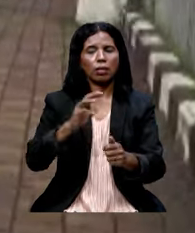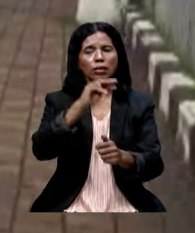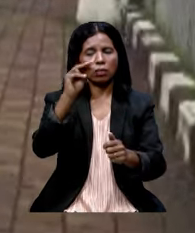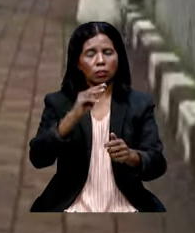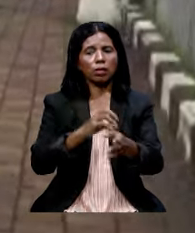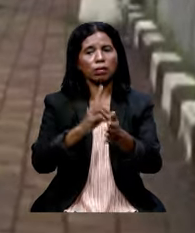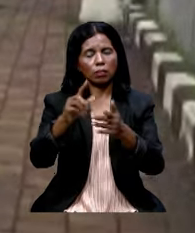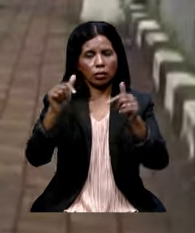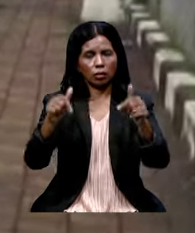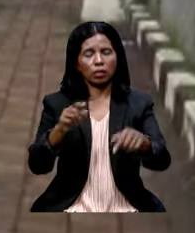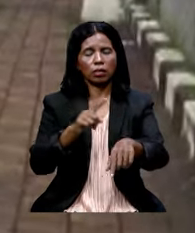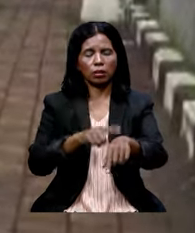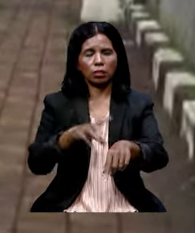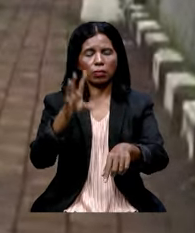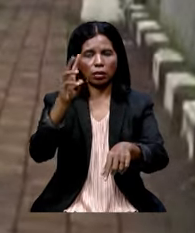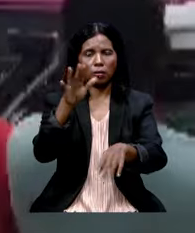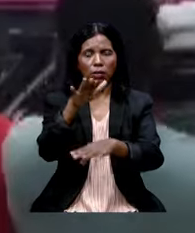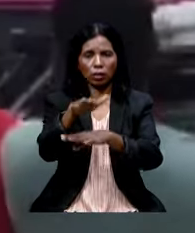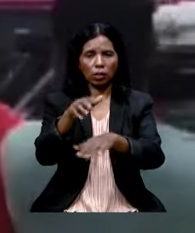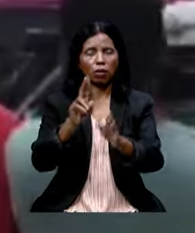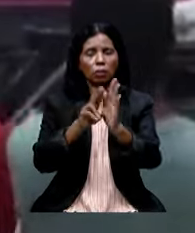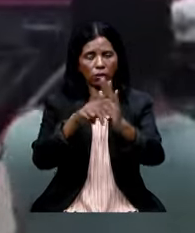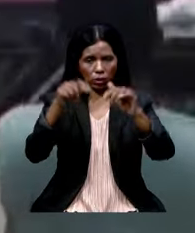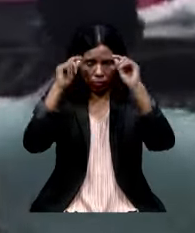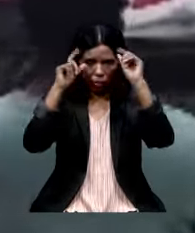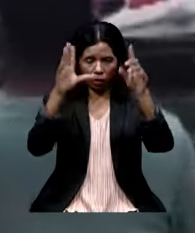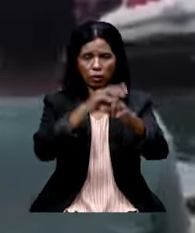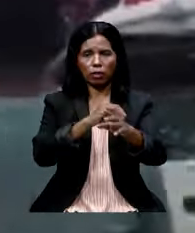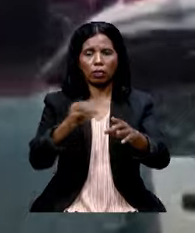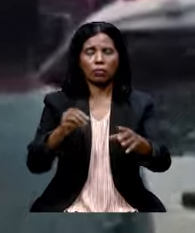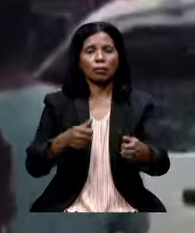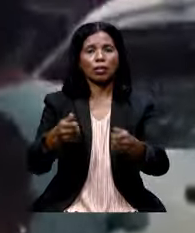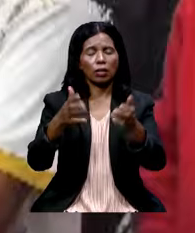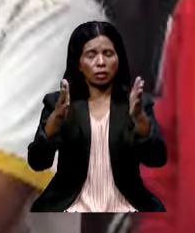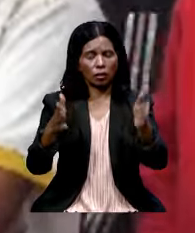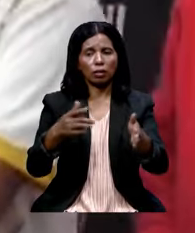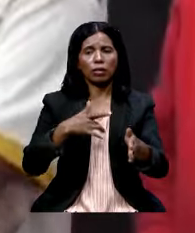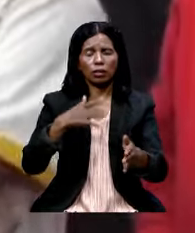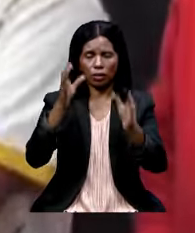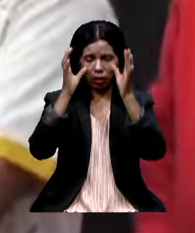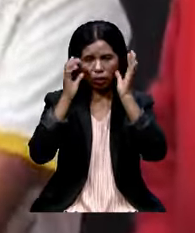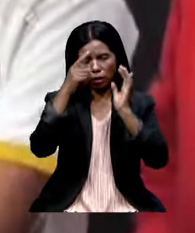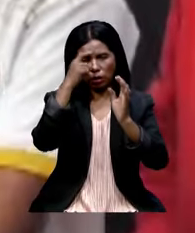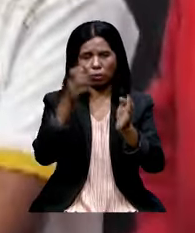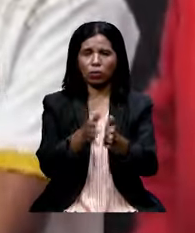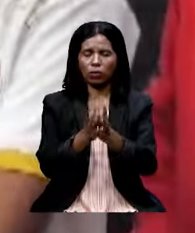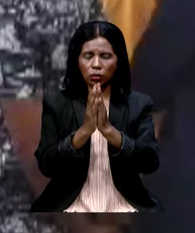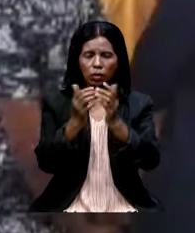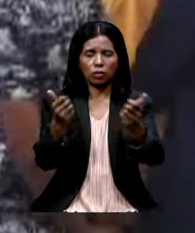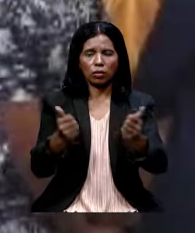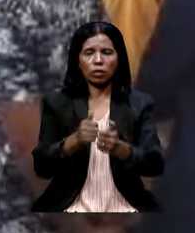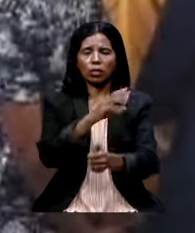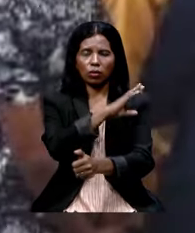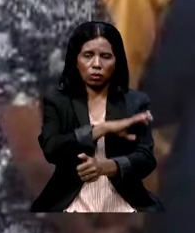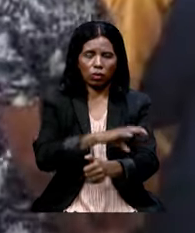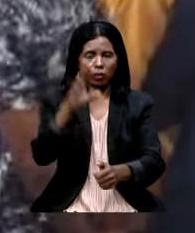ne, mais ou menos tukunen loro kraik oras timor leste. Porta voz mikro let Francisco Marques senti triste tambah ne husuba autoridade de segurança